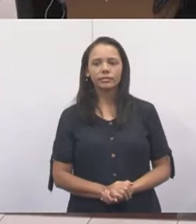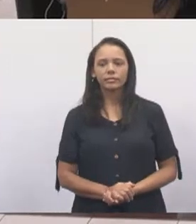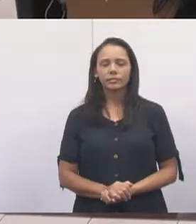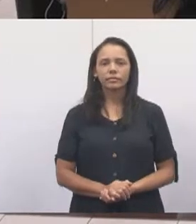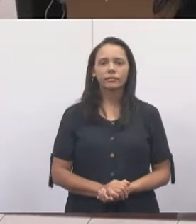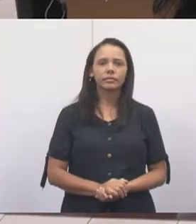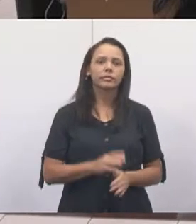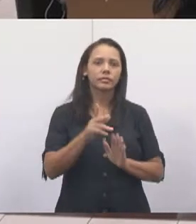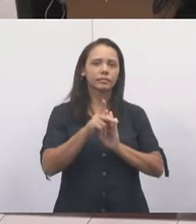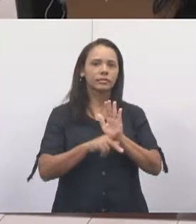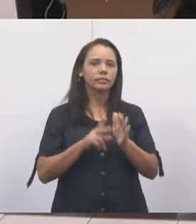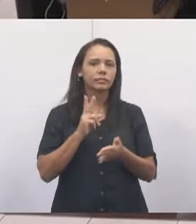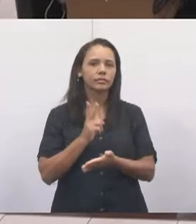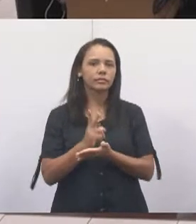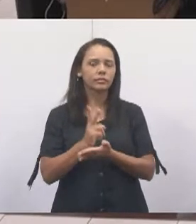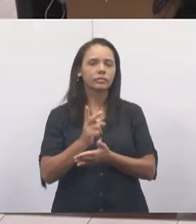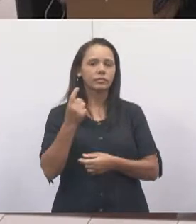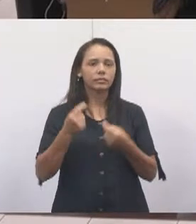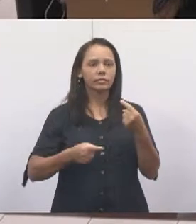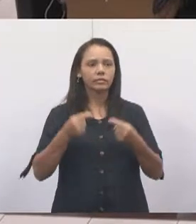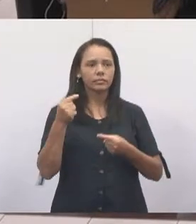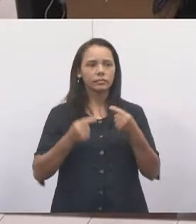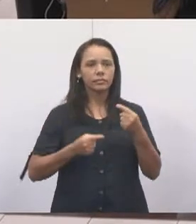O projeto continua em discussão.